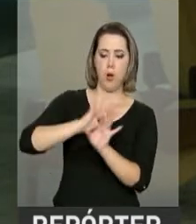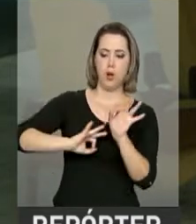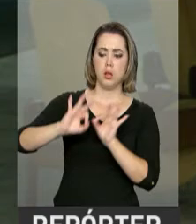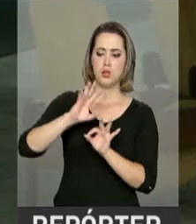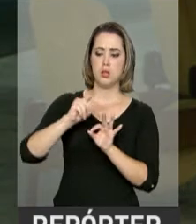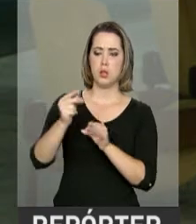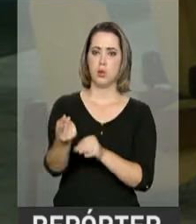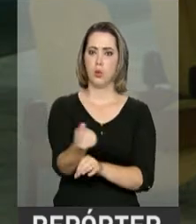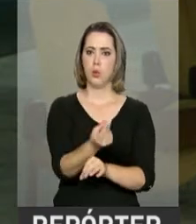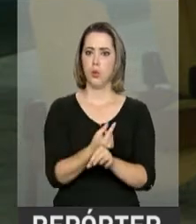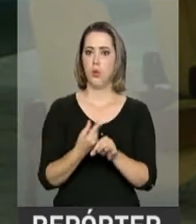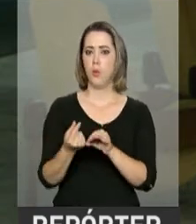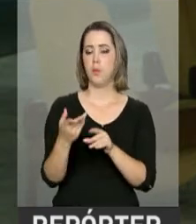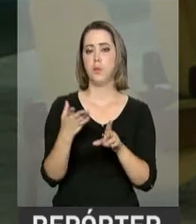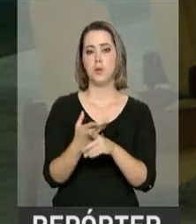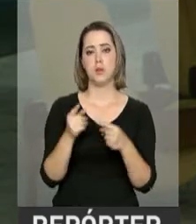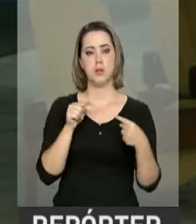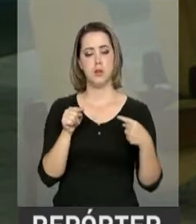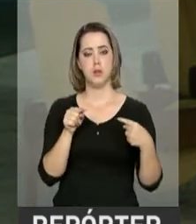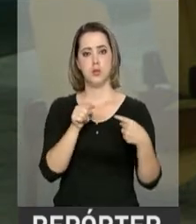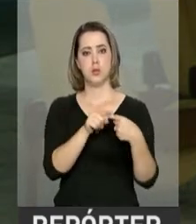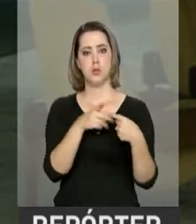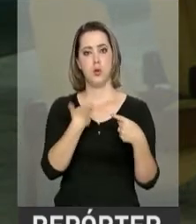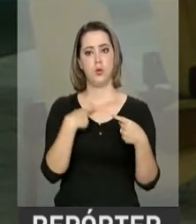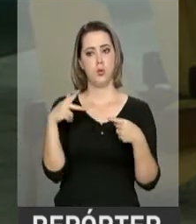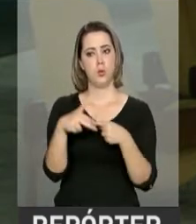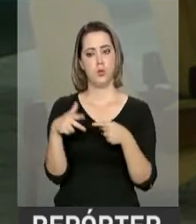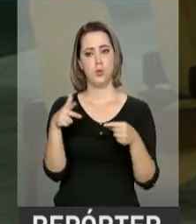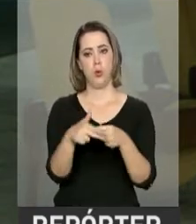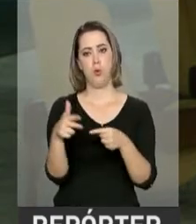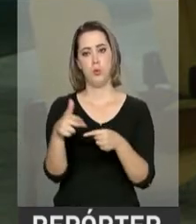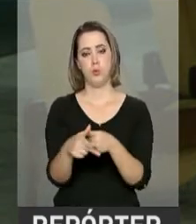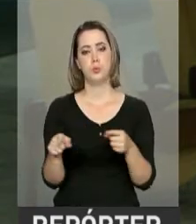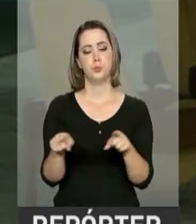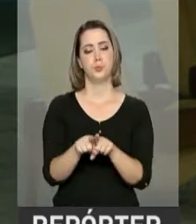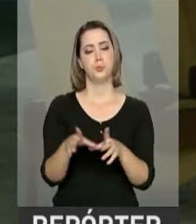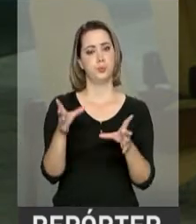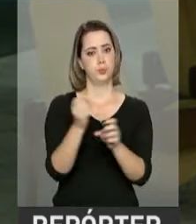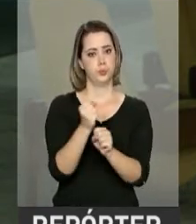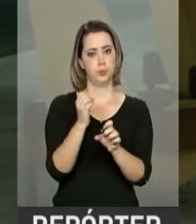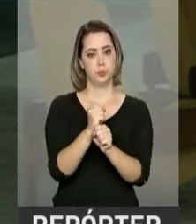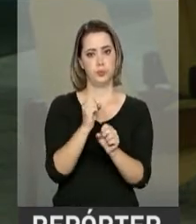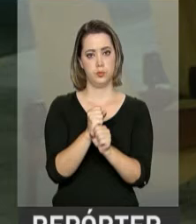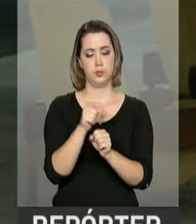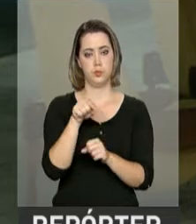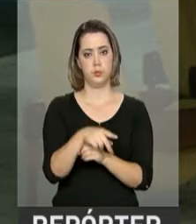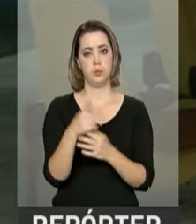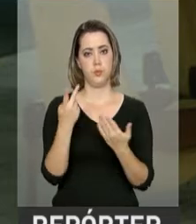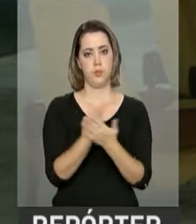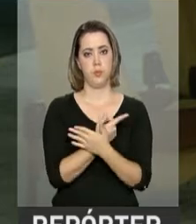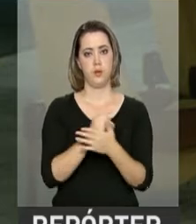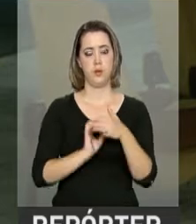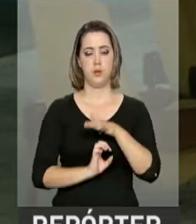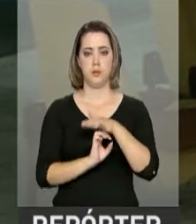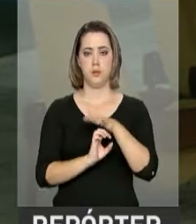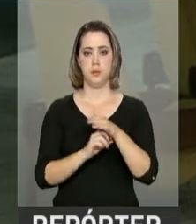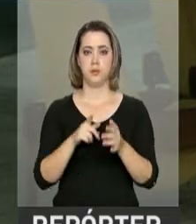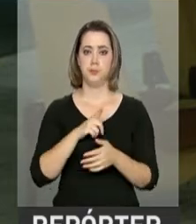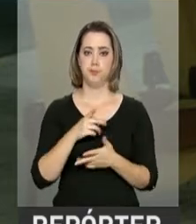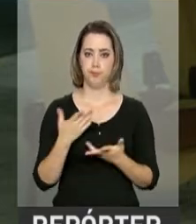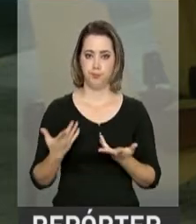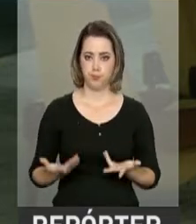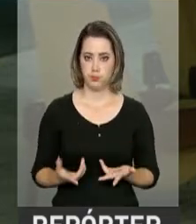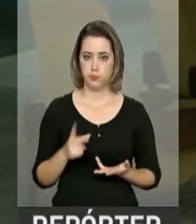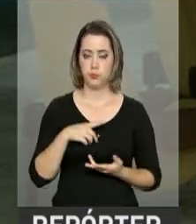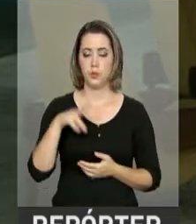que ela se adéqüe às restrições financeiras e orçamentárias que a companhia enfrenta vale lembrar